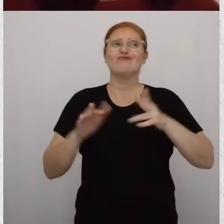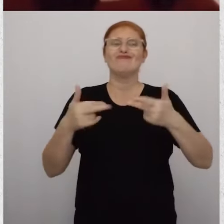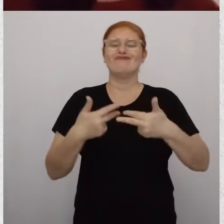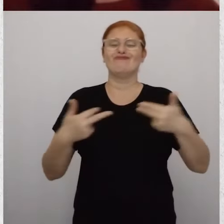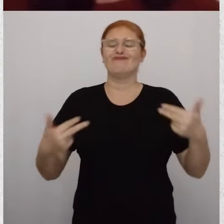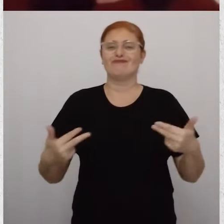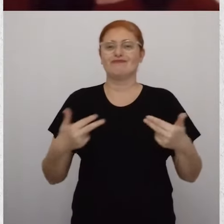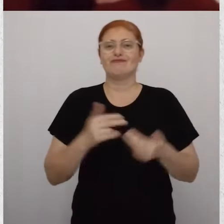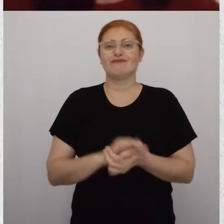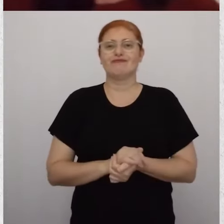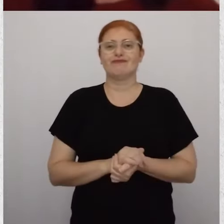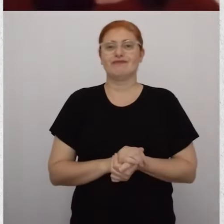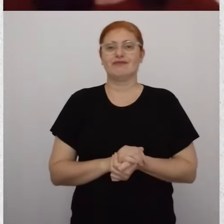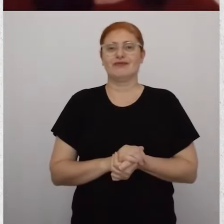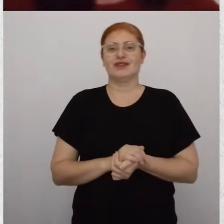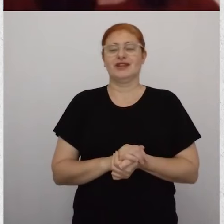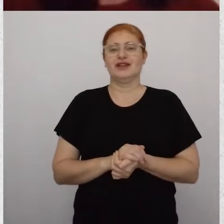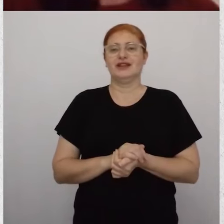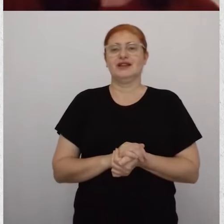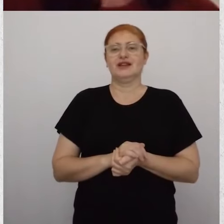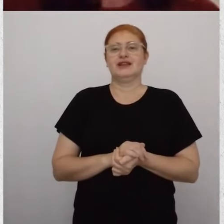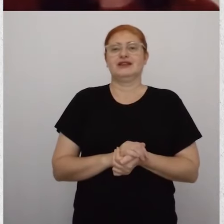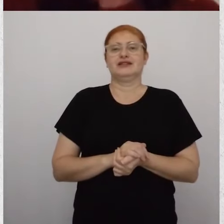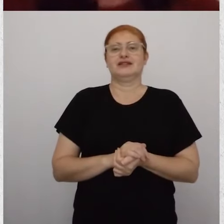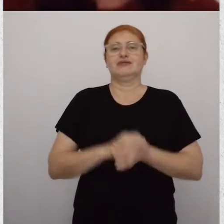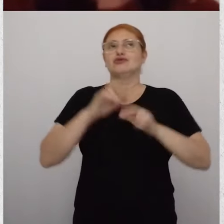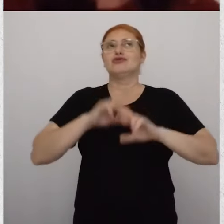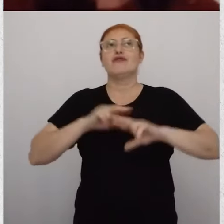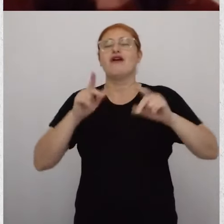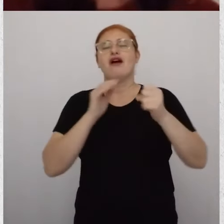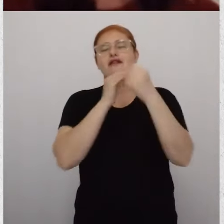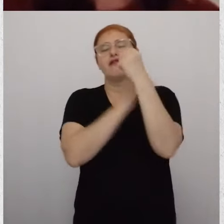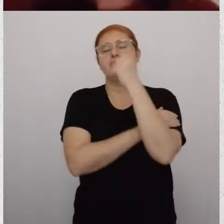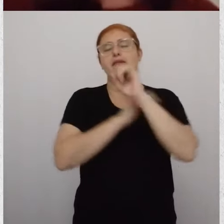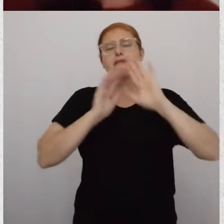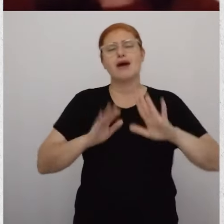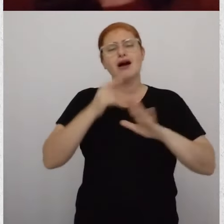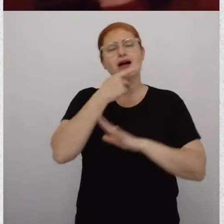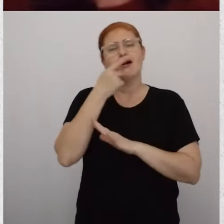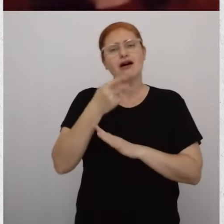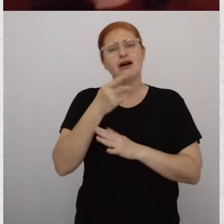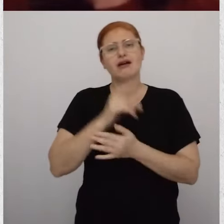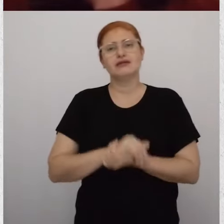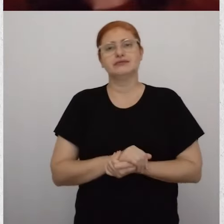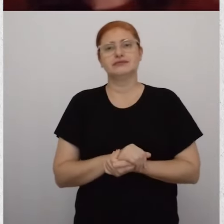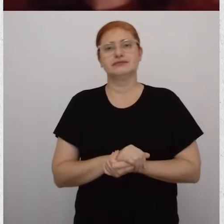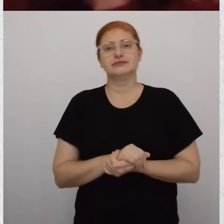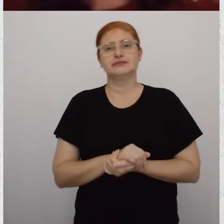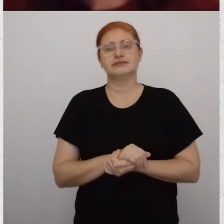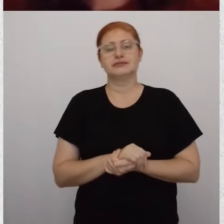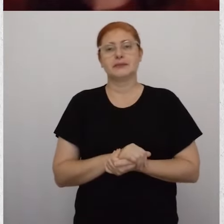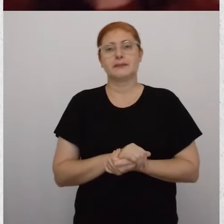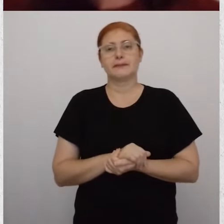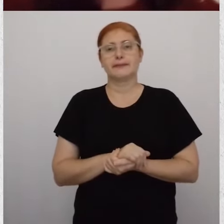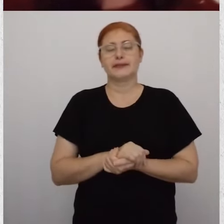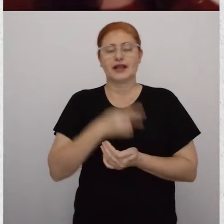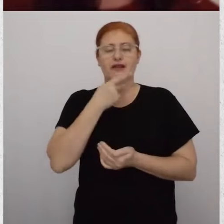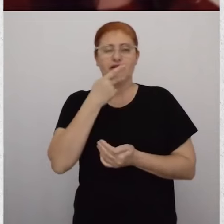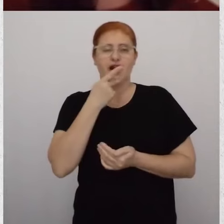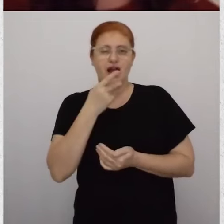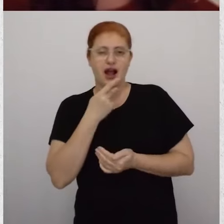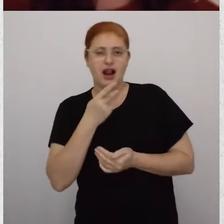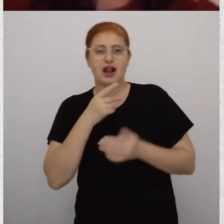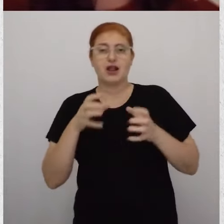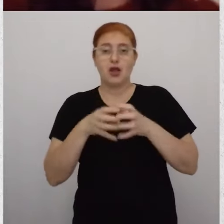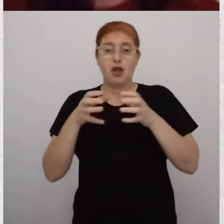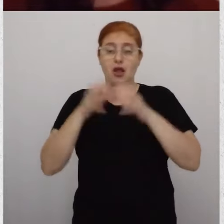que são tão endógenas assim ao feminismo, sabe? Mas eu falo estava falando muito dos